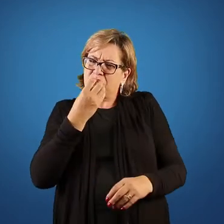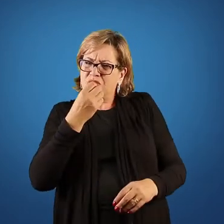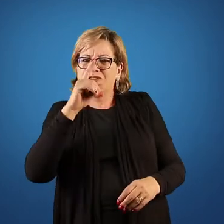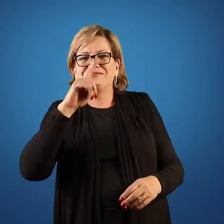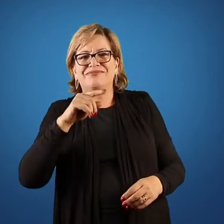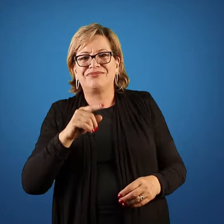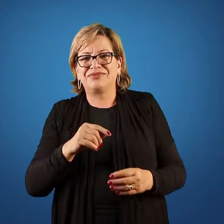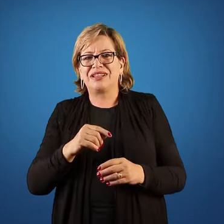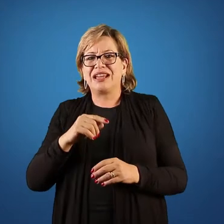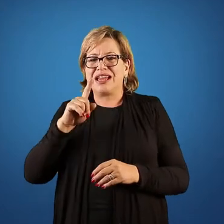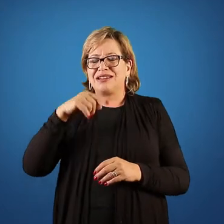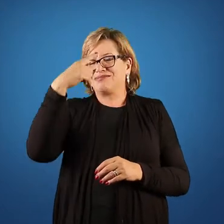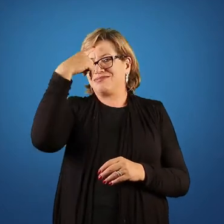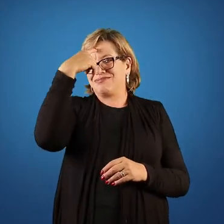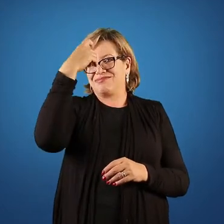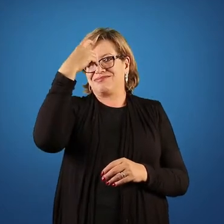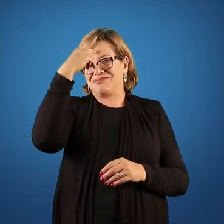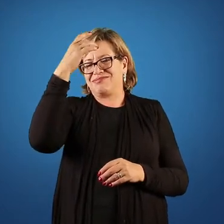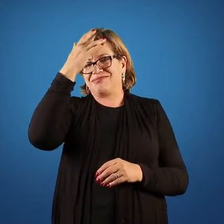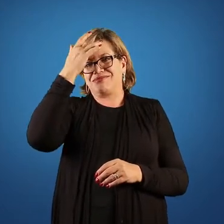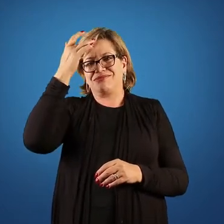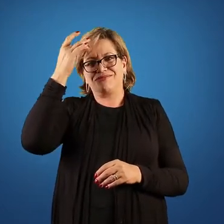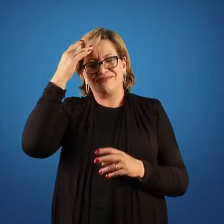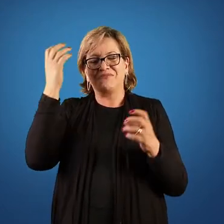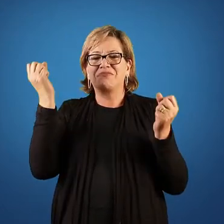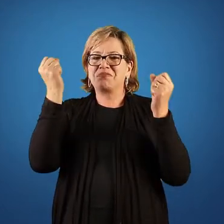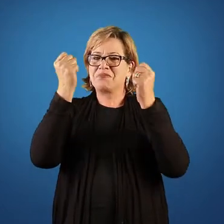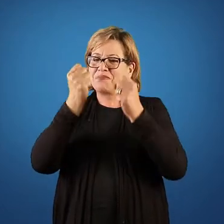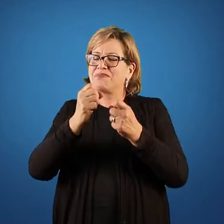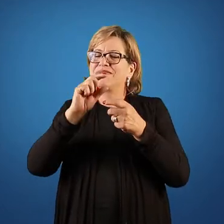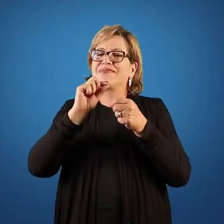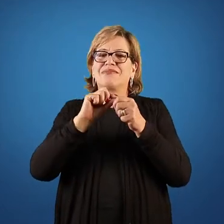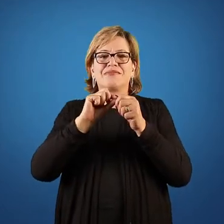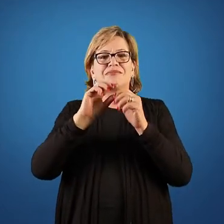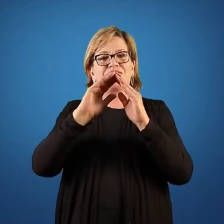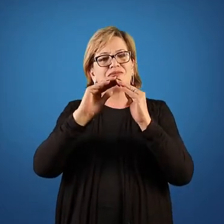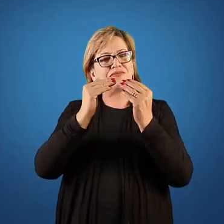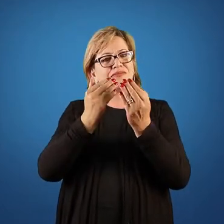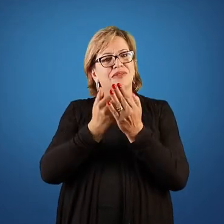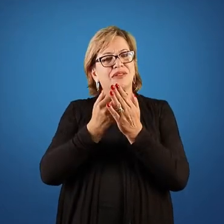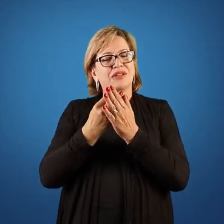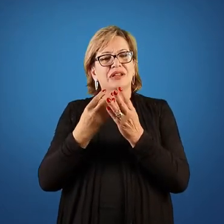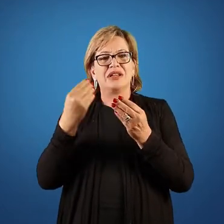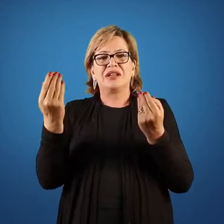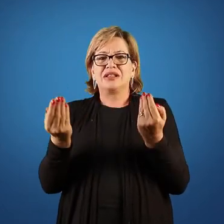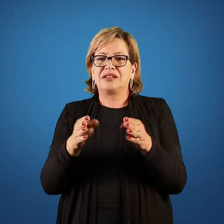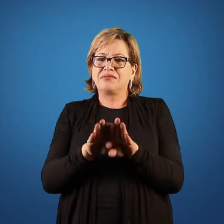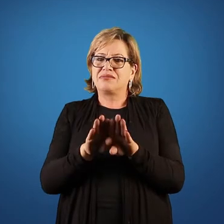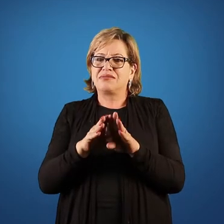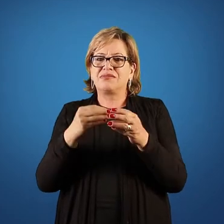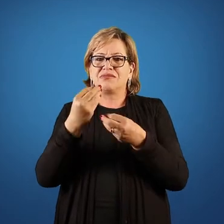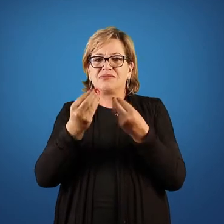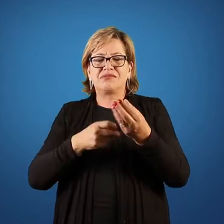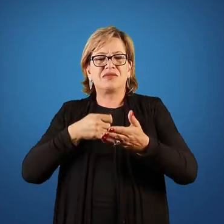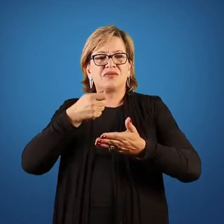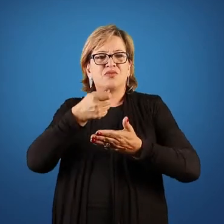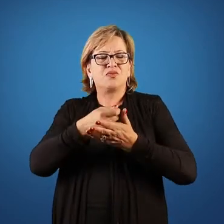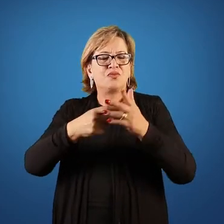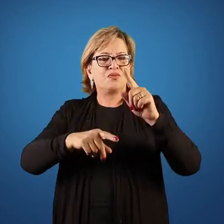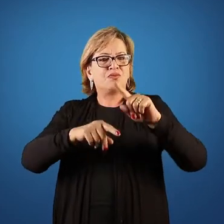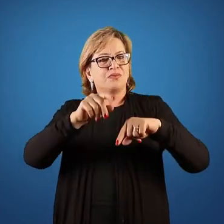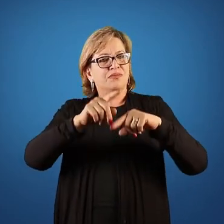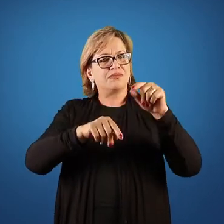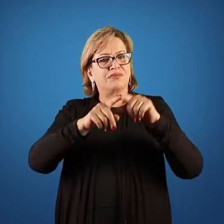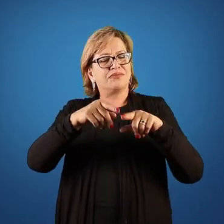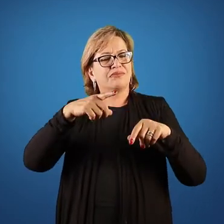excelente, né? É uma ideia para quem tiver condições, tiver como comprar mais corda, enfim, e